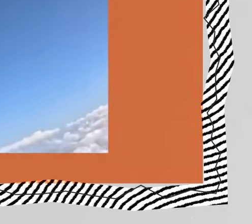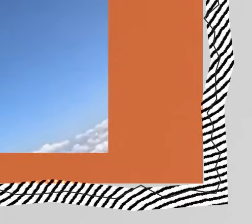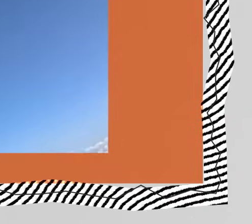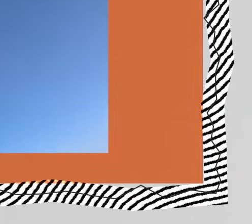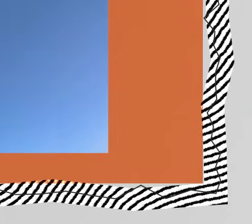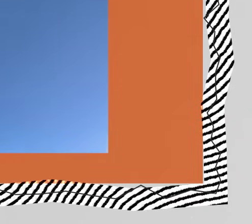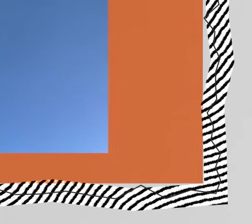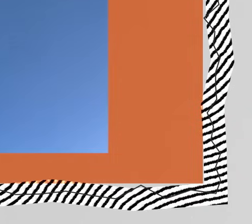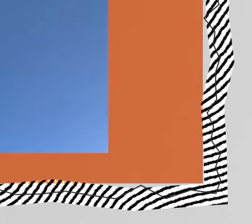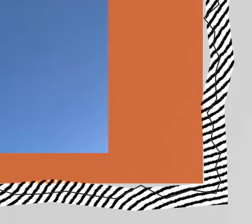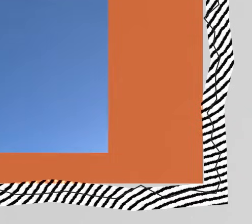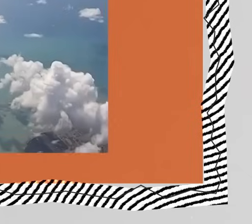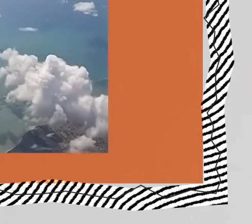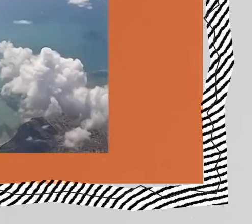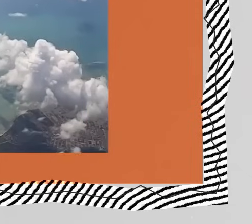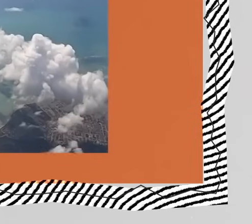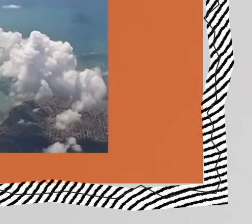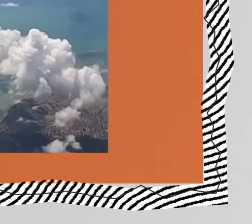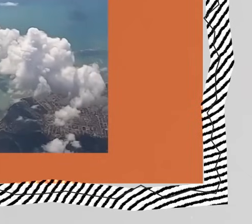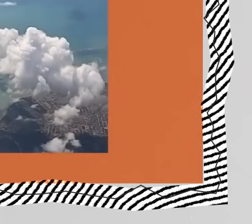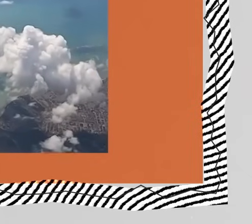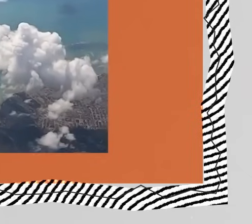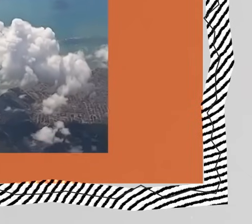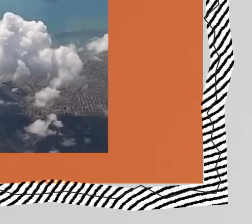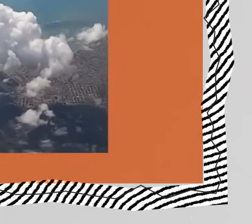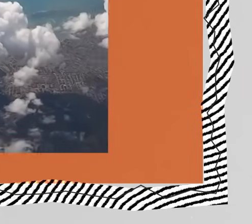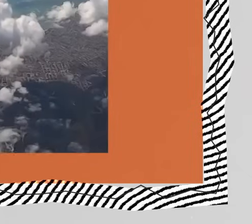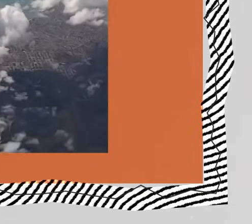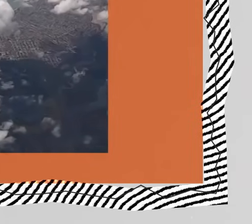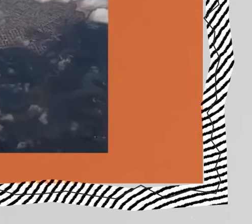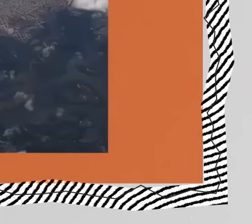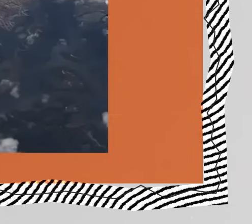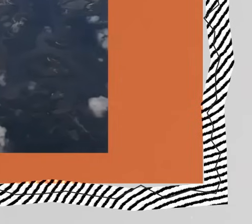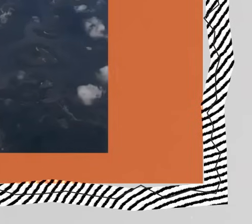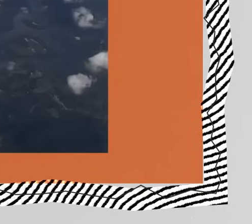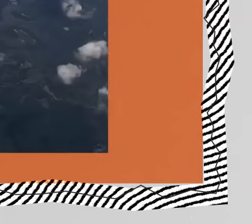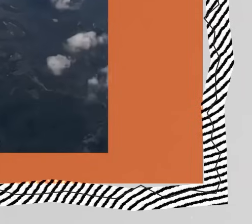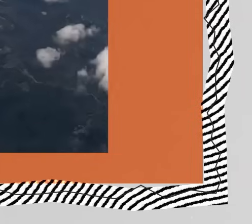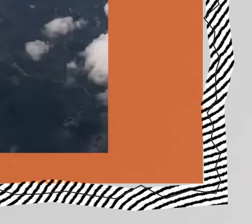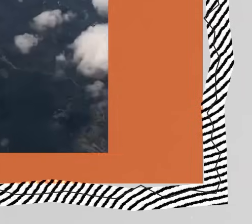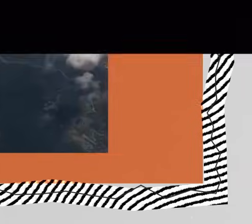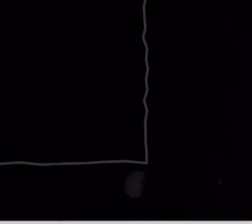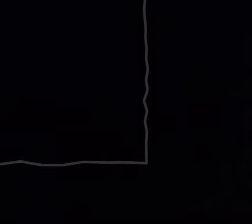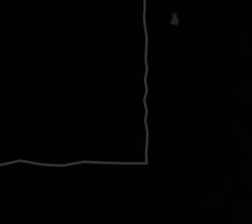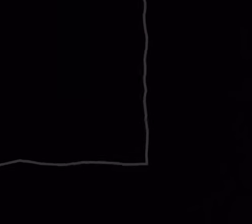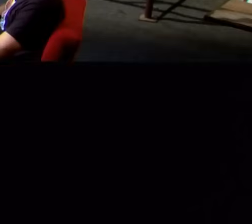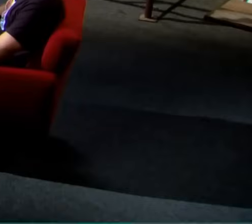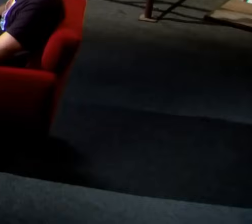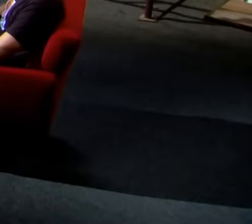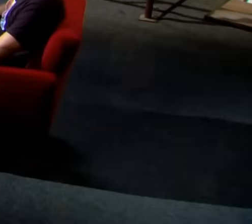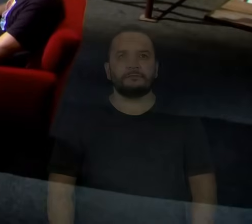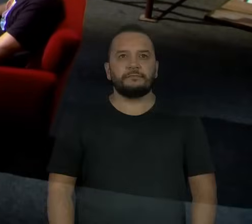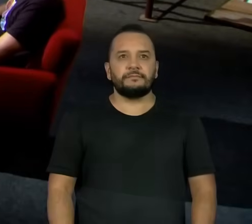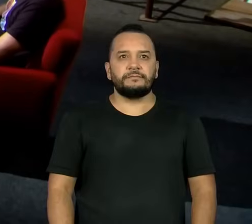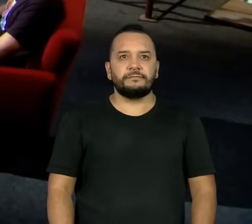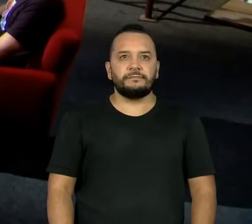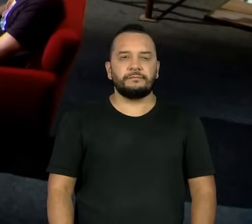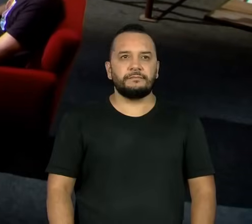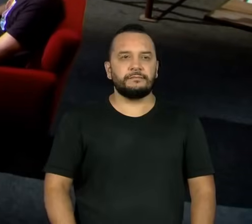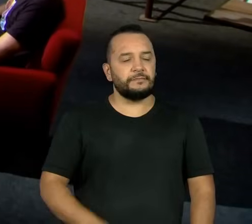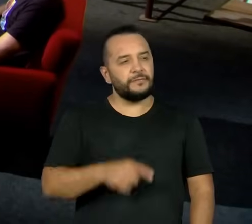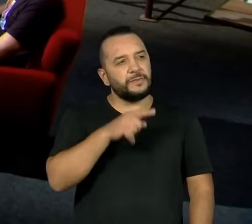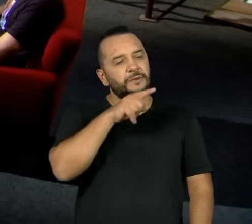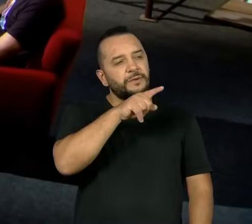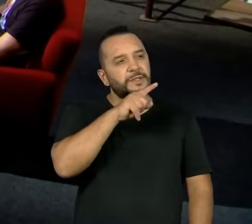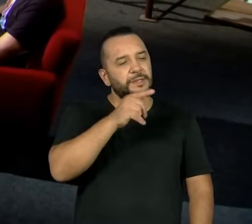Ready now, I ain't gonna fall back now. Alright, I'm take it on. Que imagens que você tem da